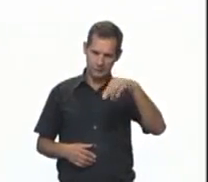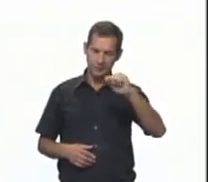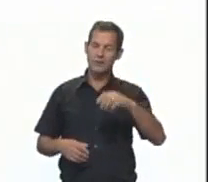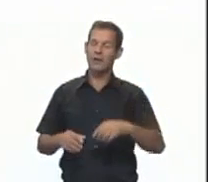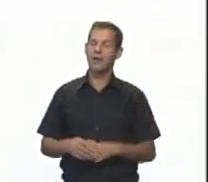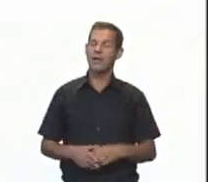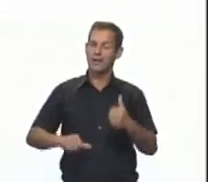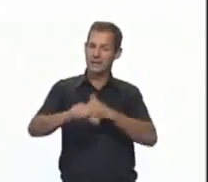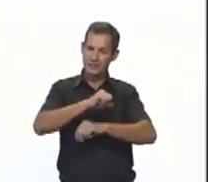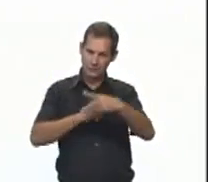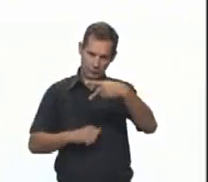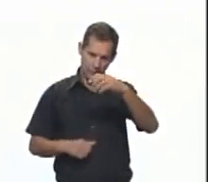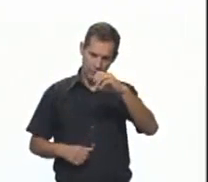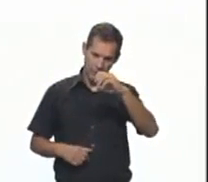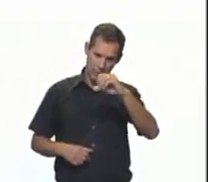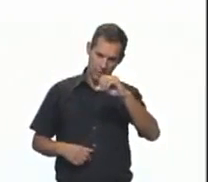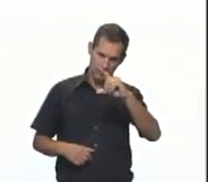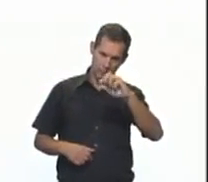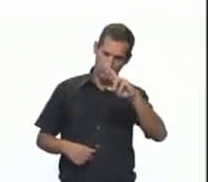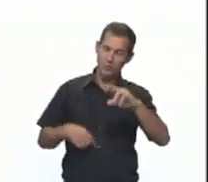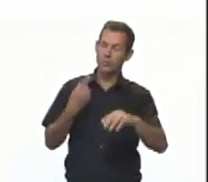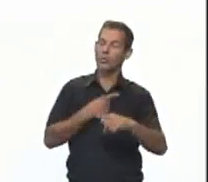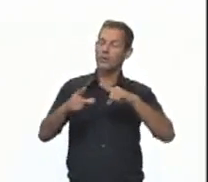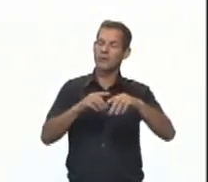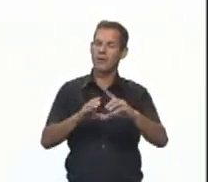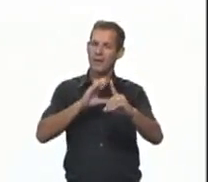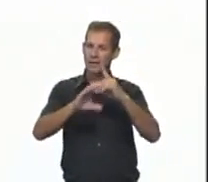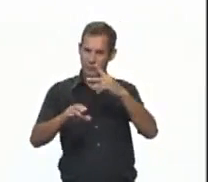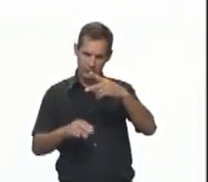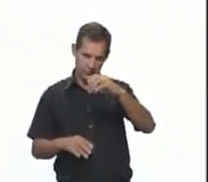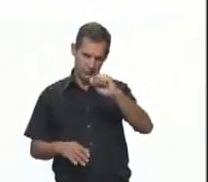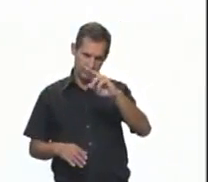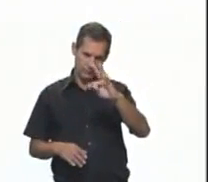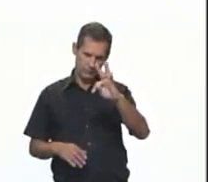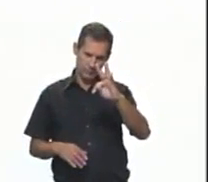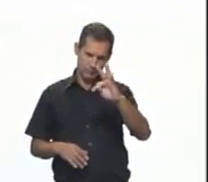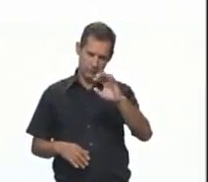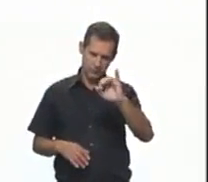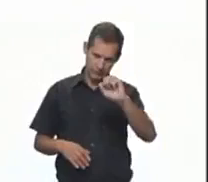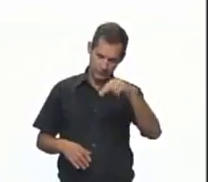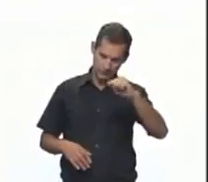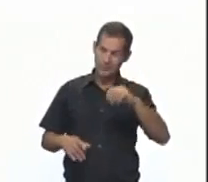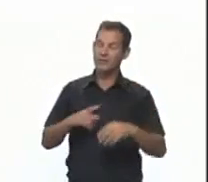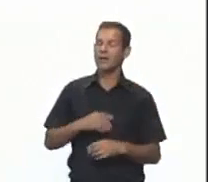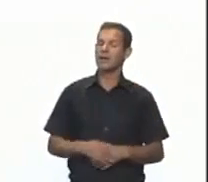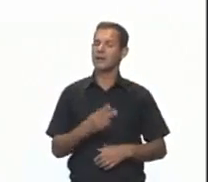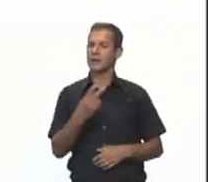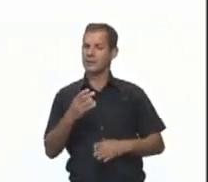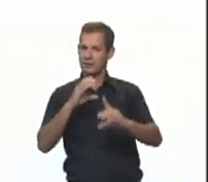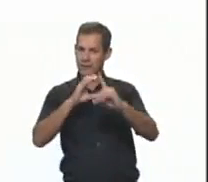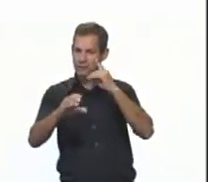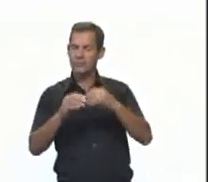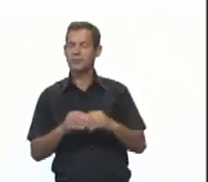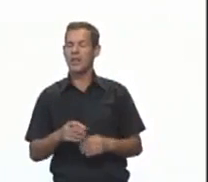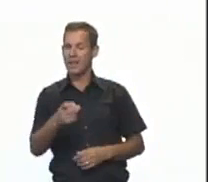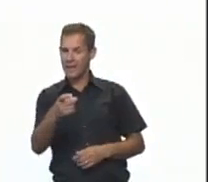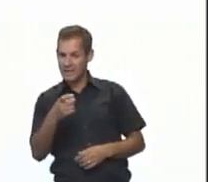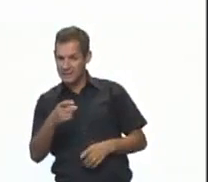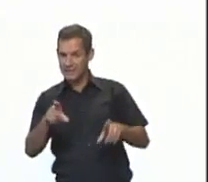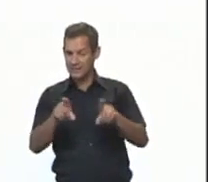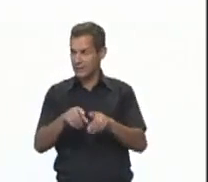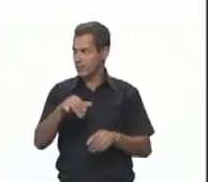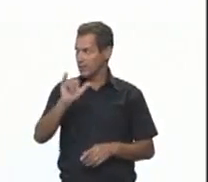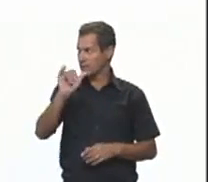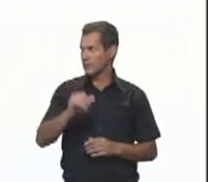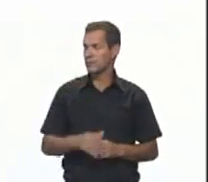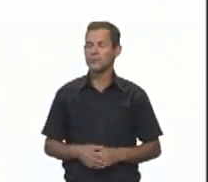polar? Bom, quando a gente está trabalhando com coordenadas cartesianas, nós temos um ponto ele formado por duas coordenadas, x